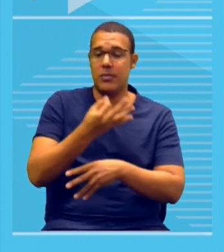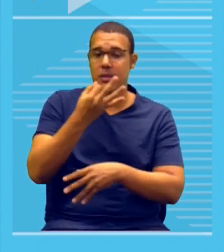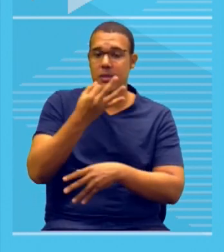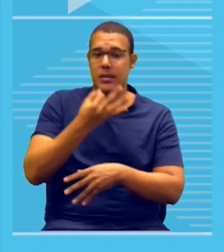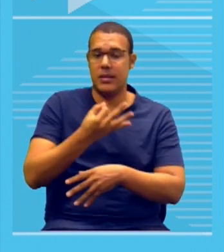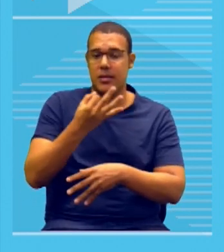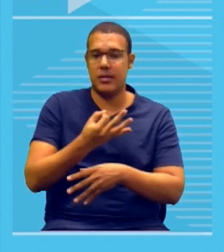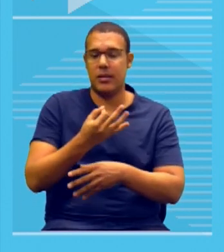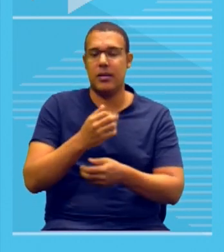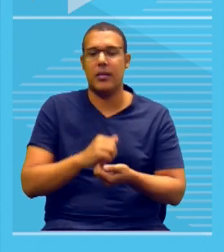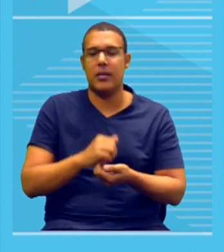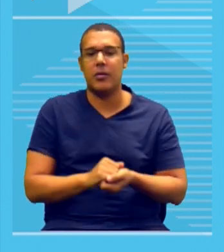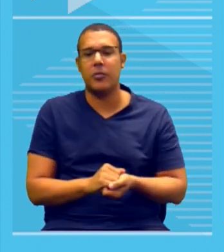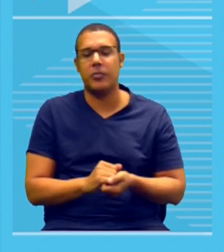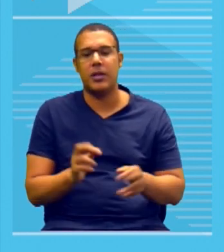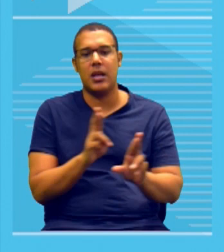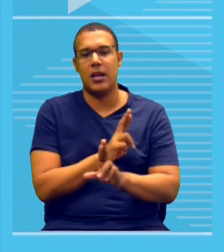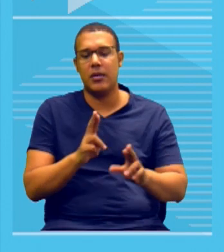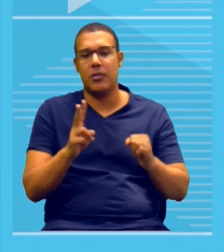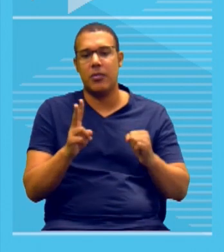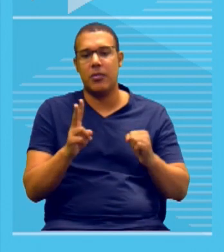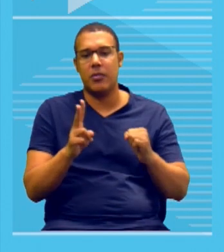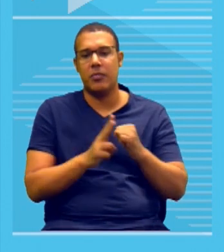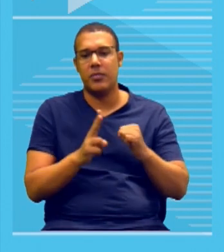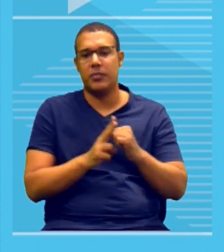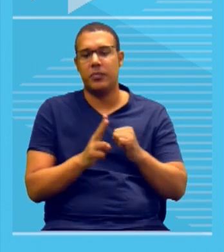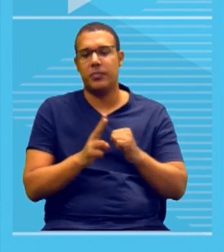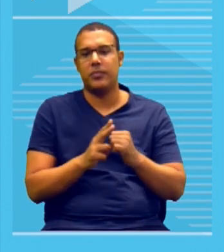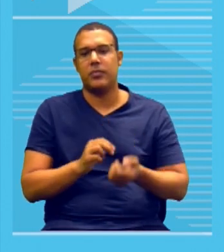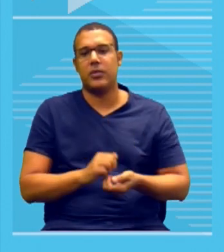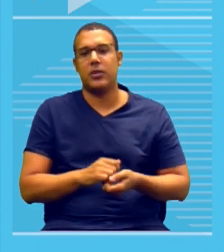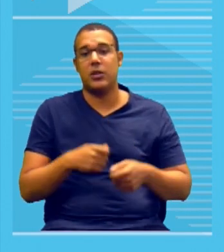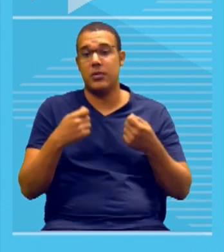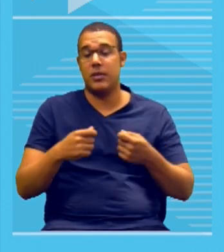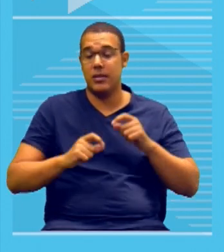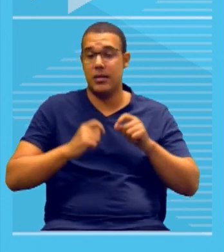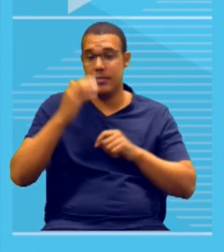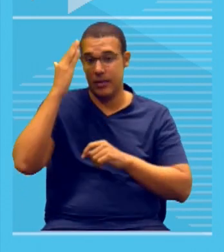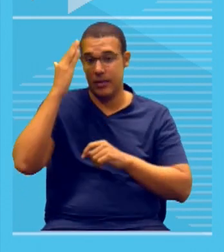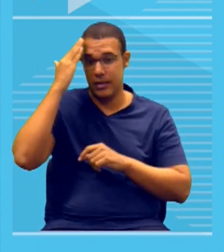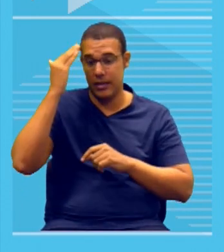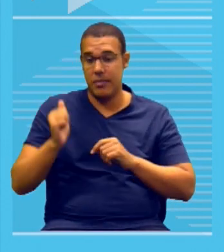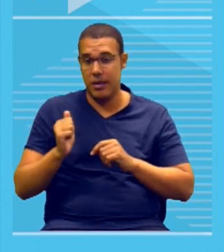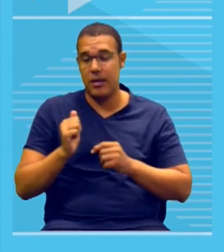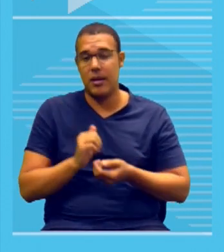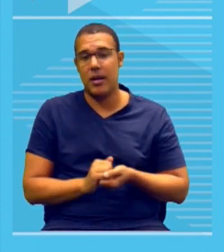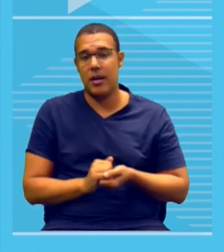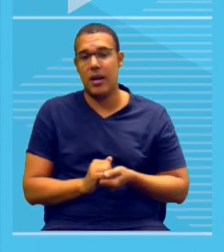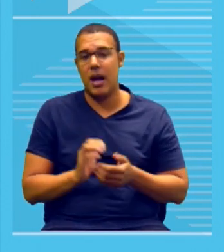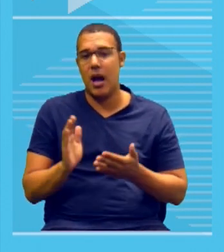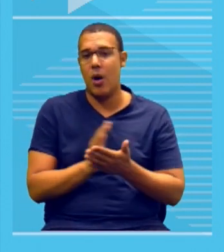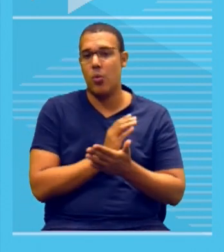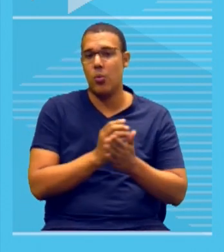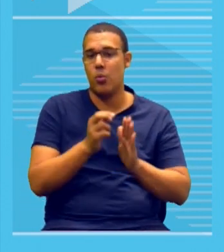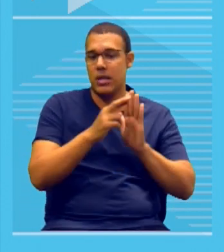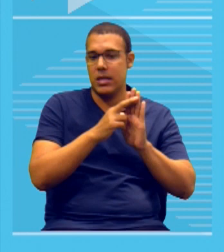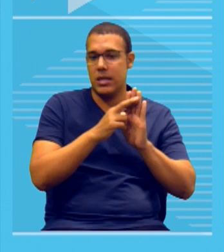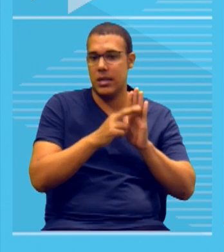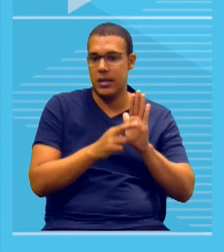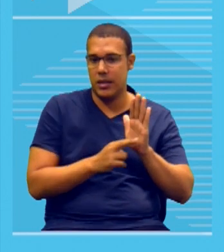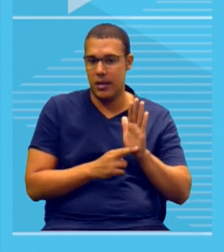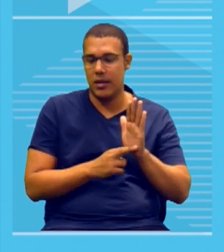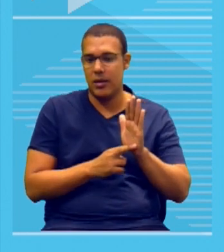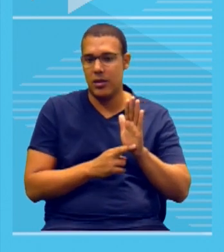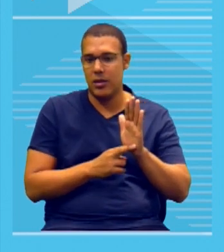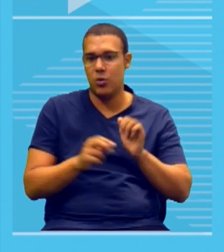em relação ao verbo nós vamos precisar saber algumas regrinhas de